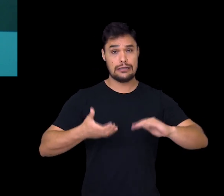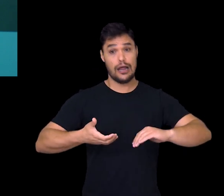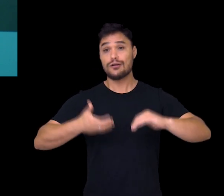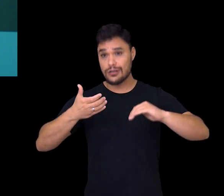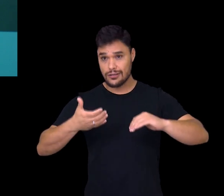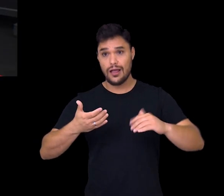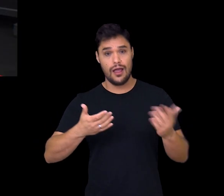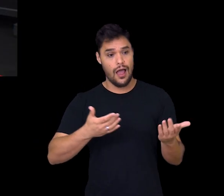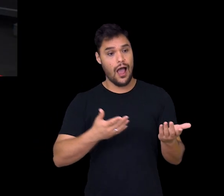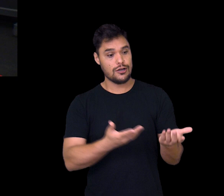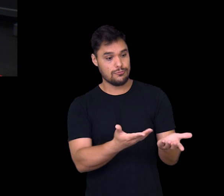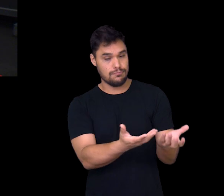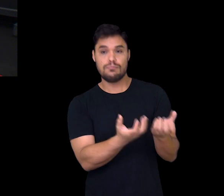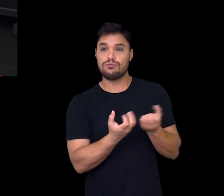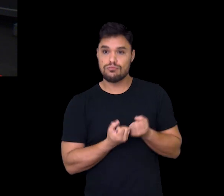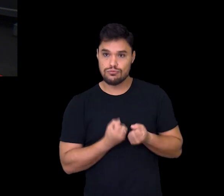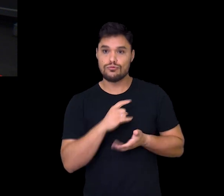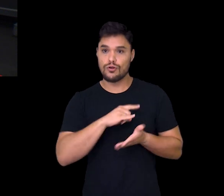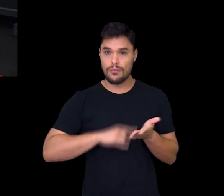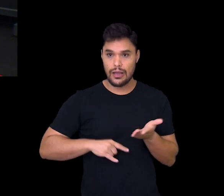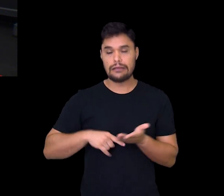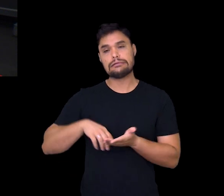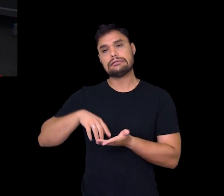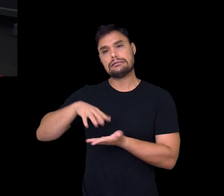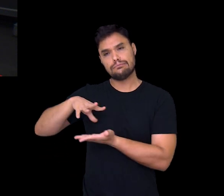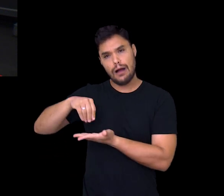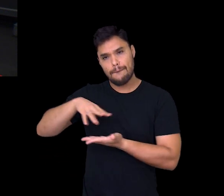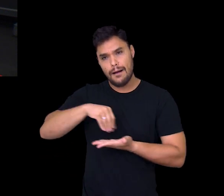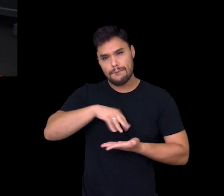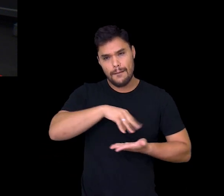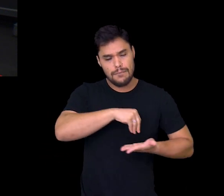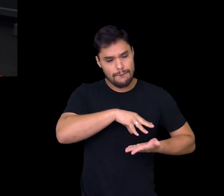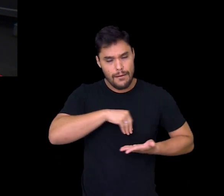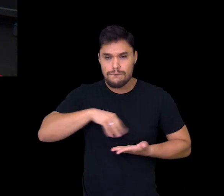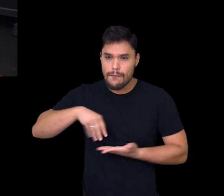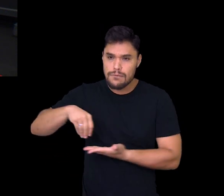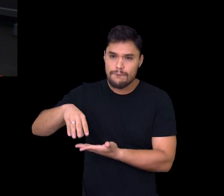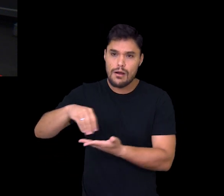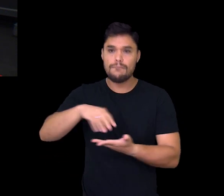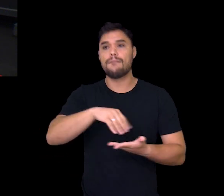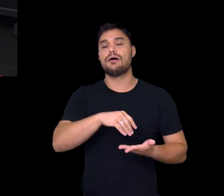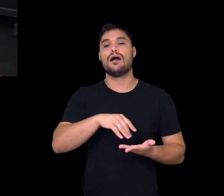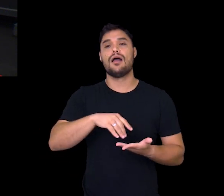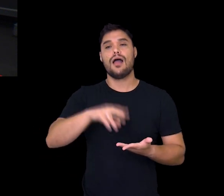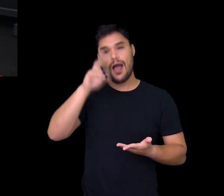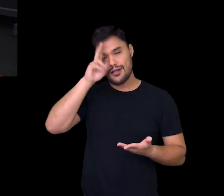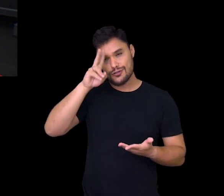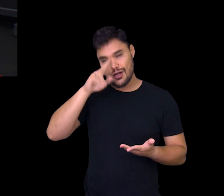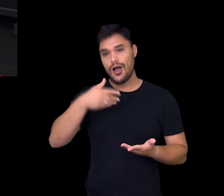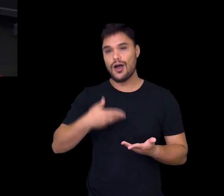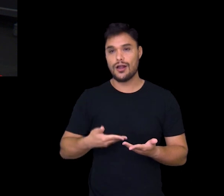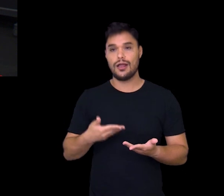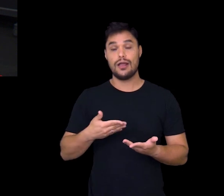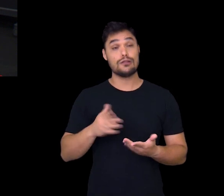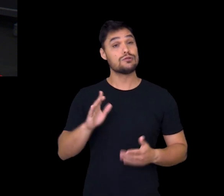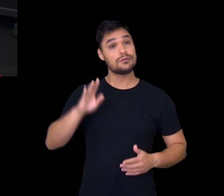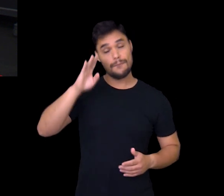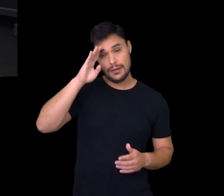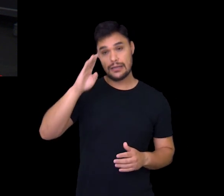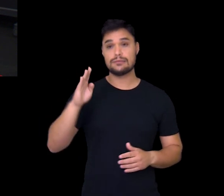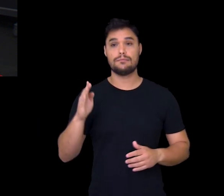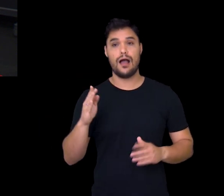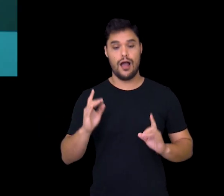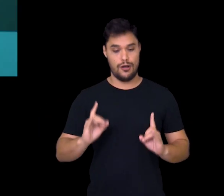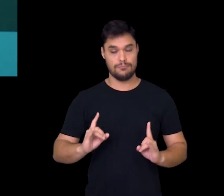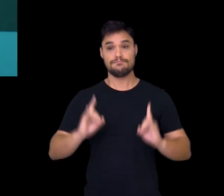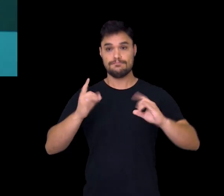um arquivo fantástico e depois um colega fez um trabalho maravilhoso que conta toda essa história dos principais palácios, o